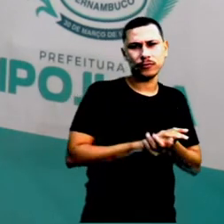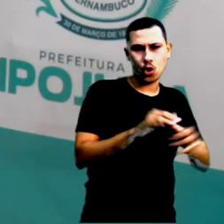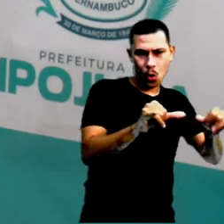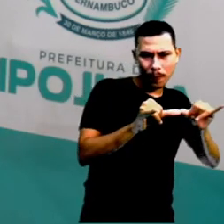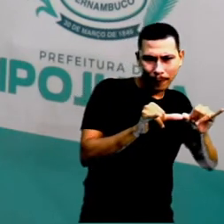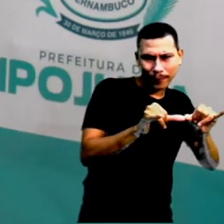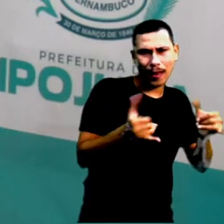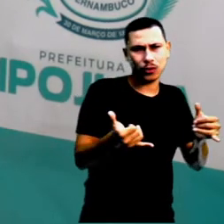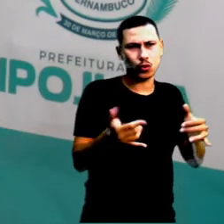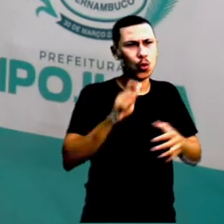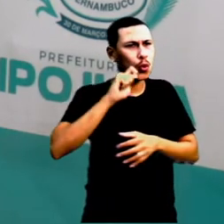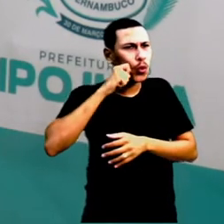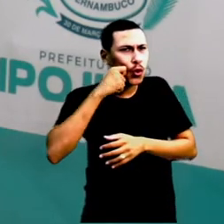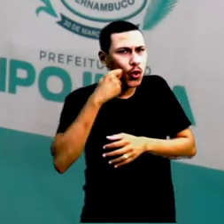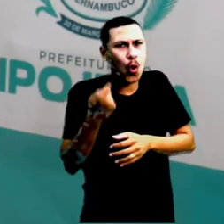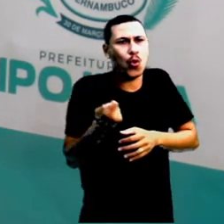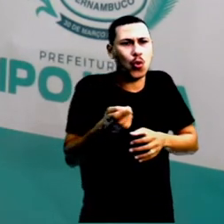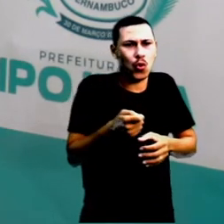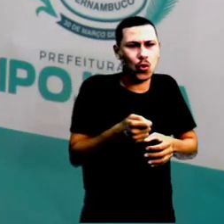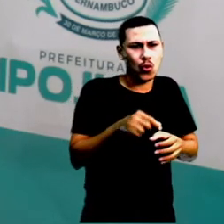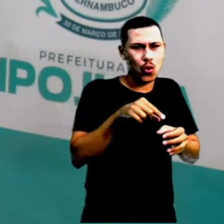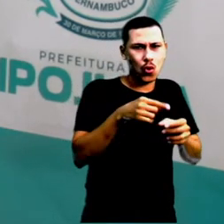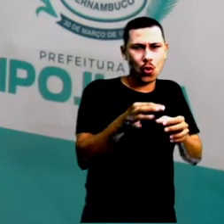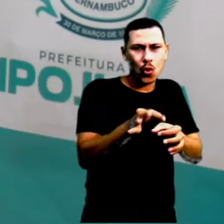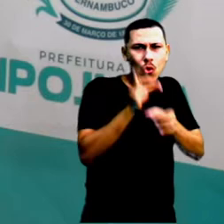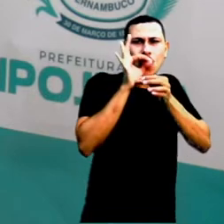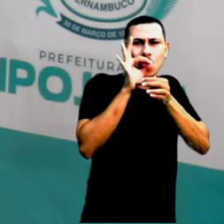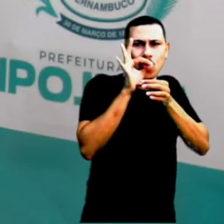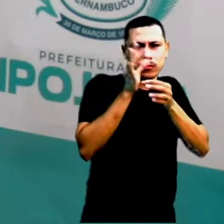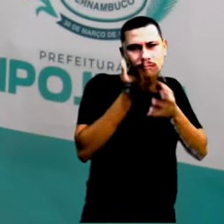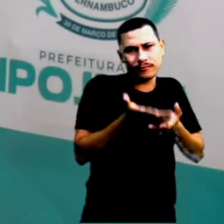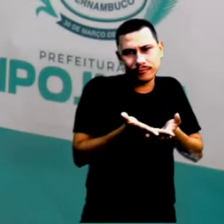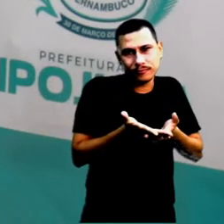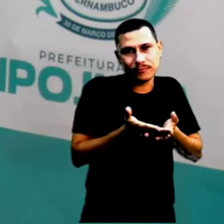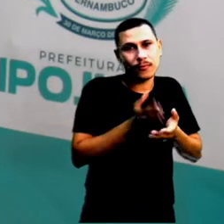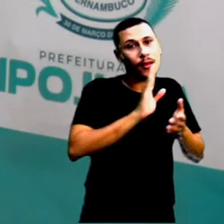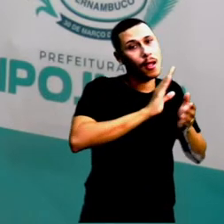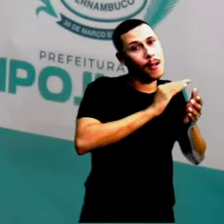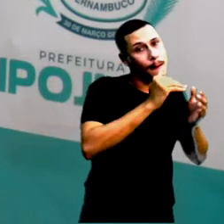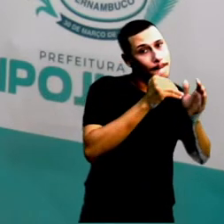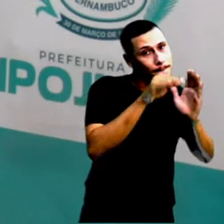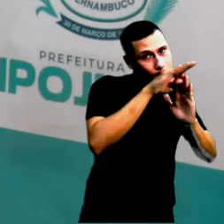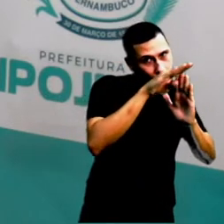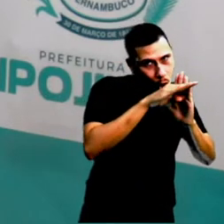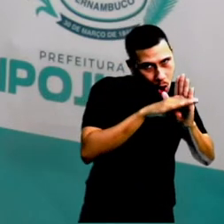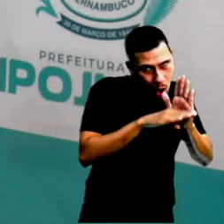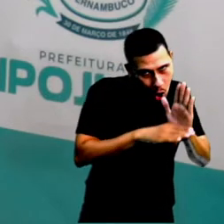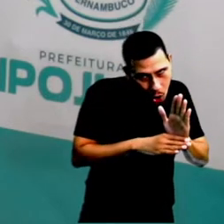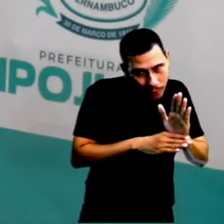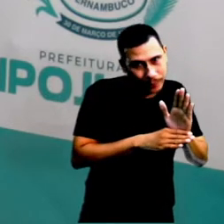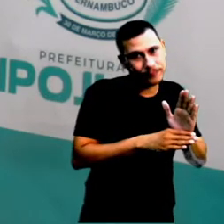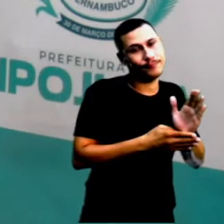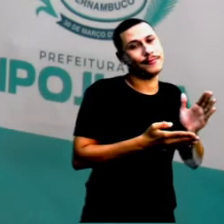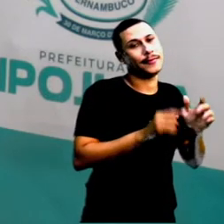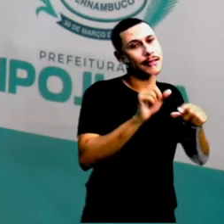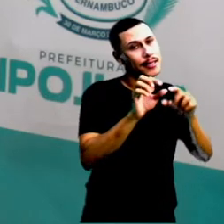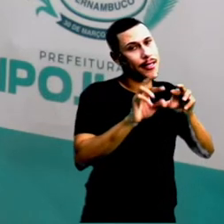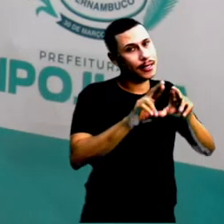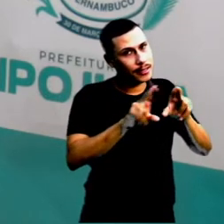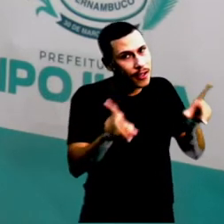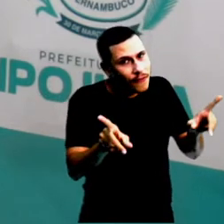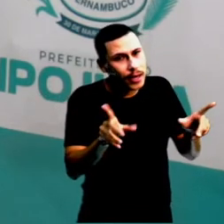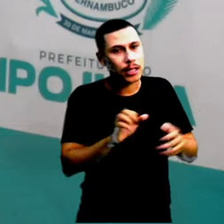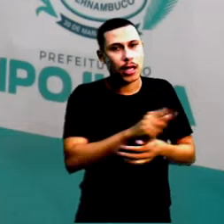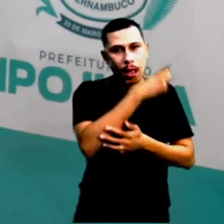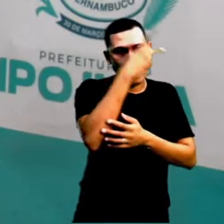na caixinha, bota o canudinho e toma. Então, esse processo já vai é diferente. Alguém pega essa matéria-prima, manda